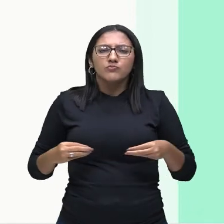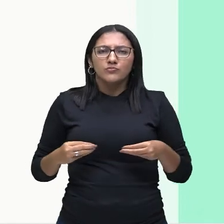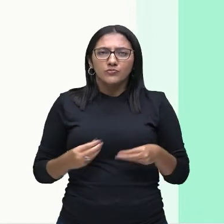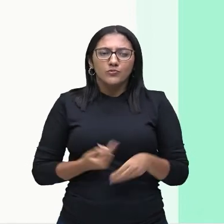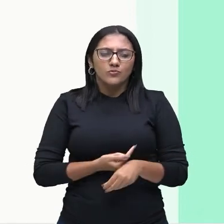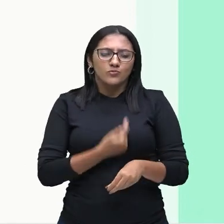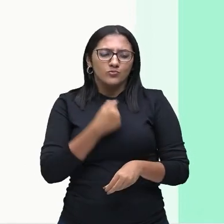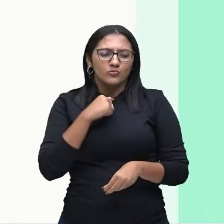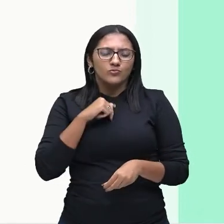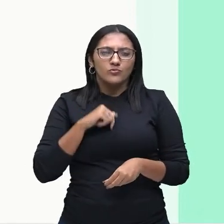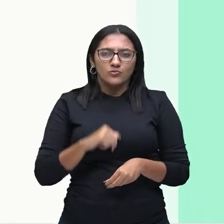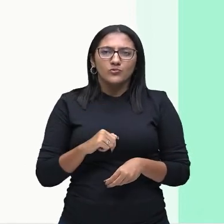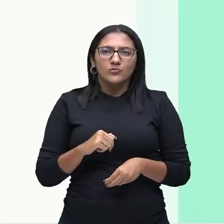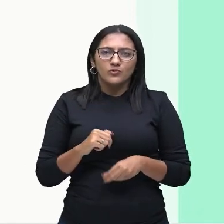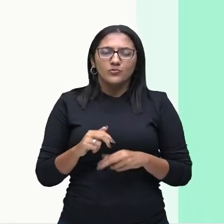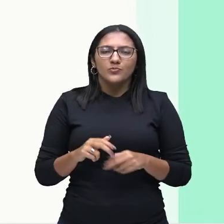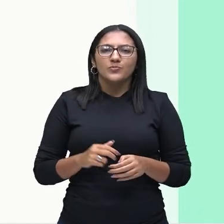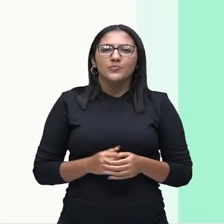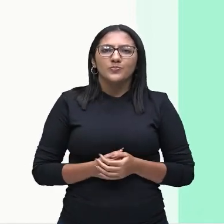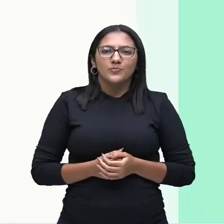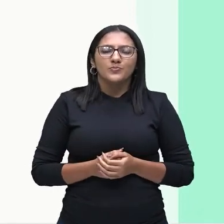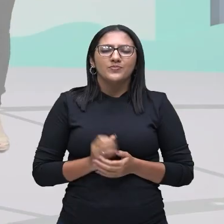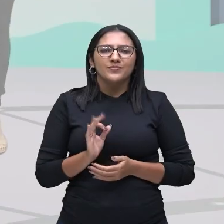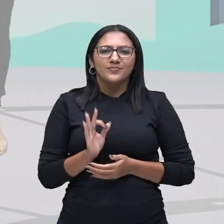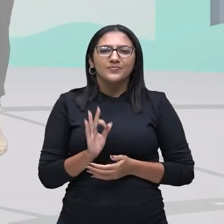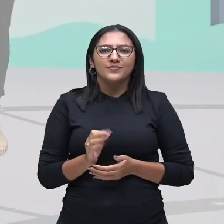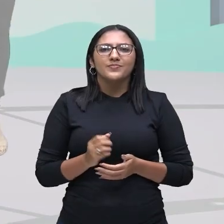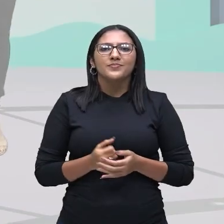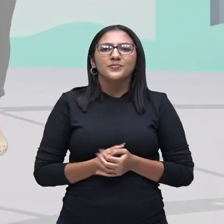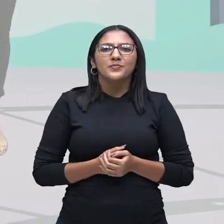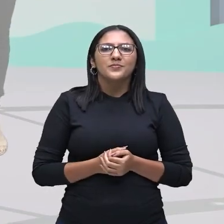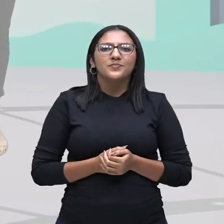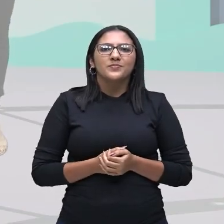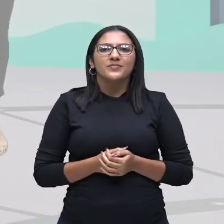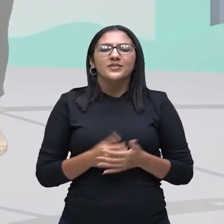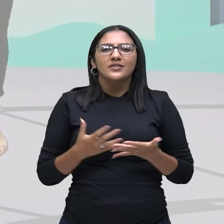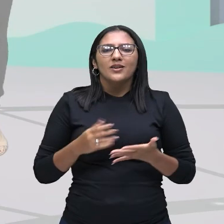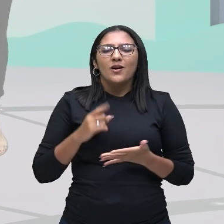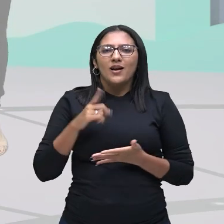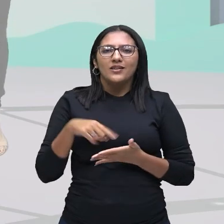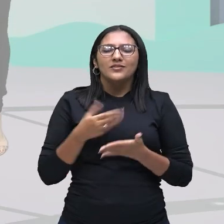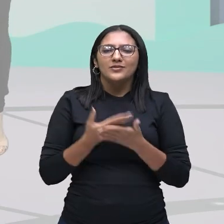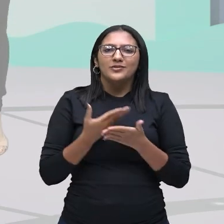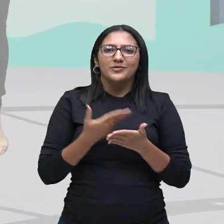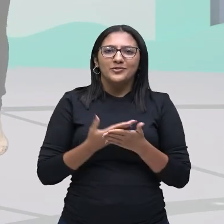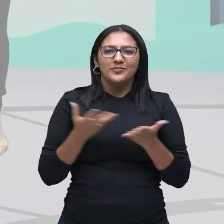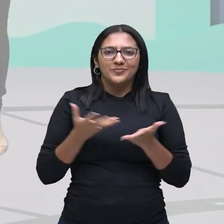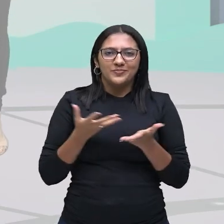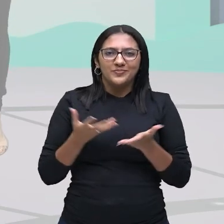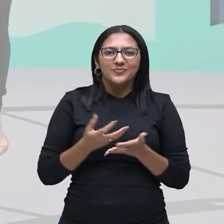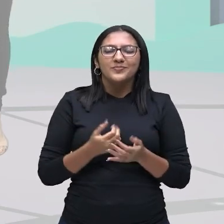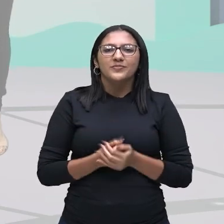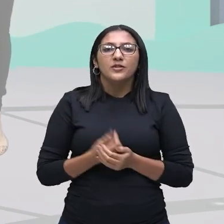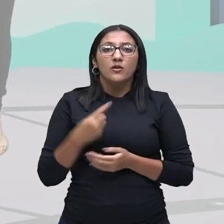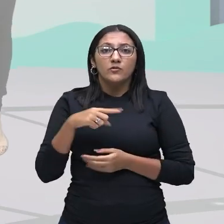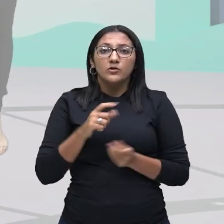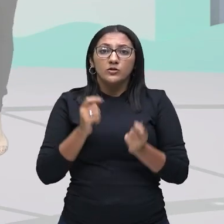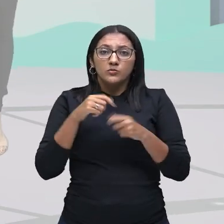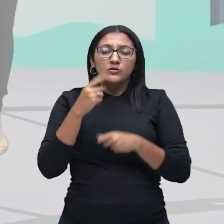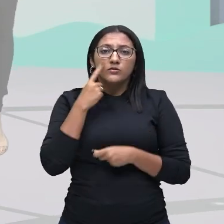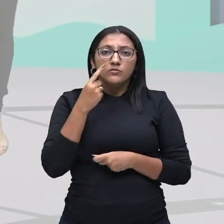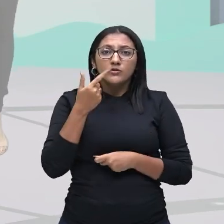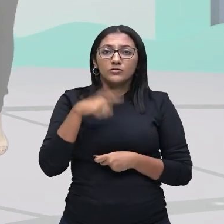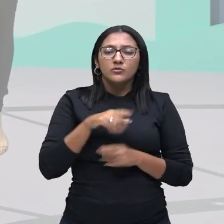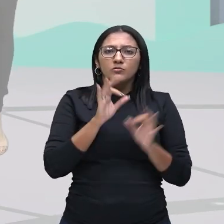todo através do sangue, certo? Então, gente, essa foi a nossa aula de hoje. Você pode saber mais